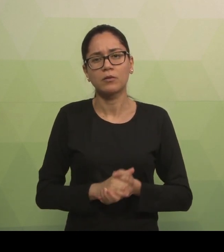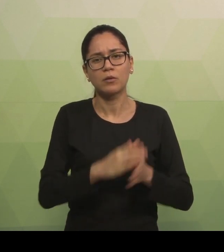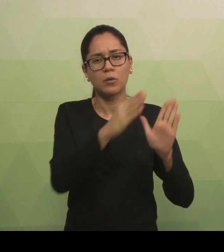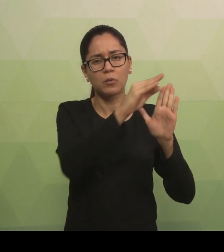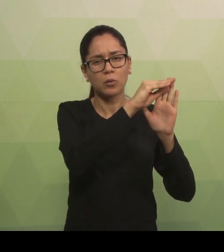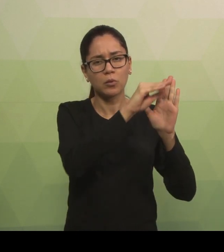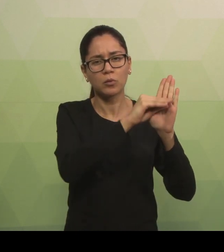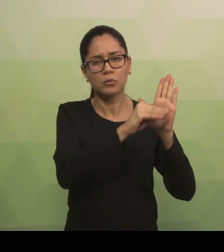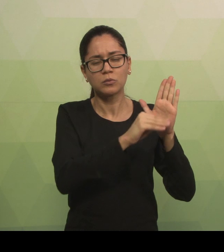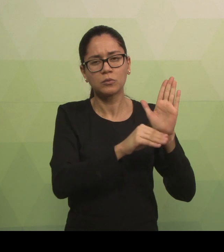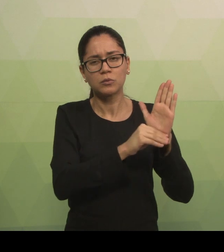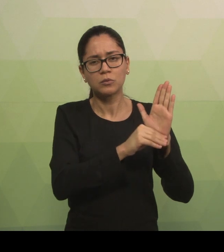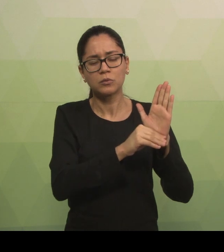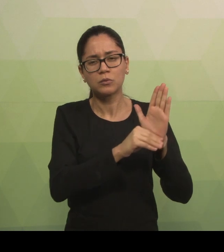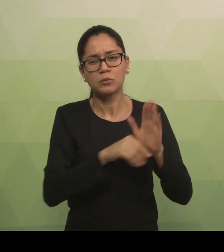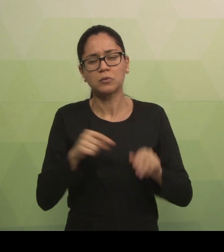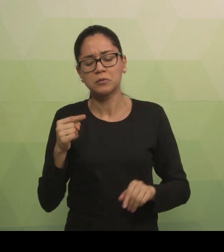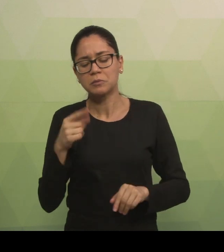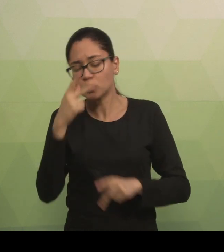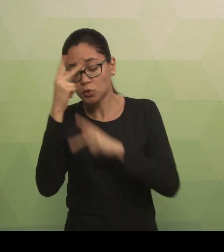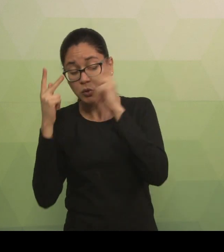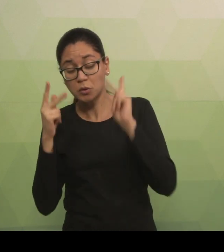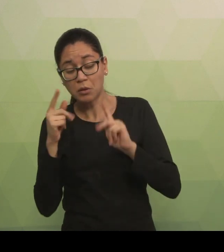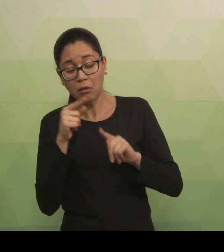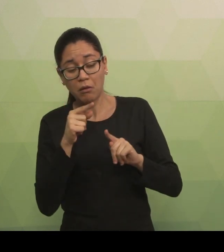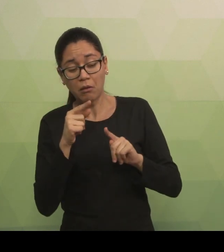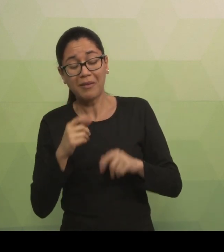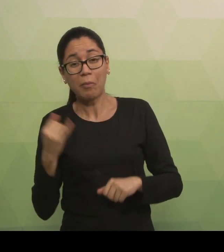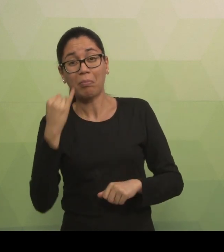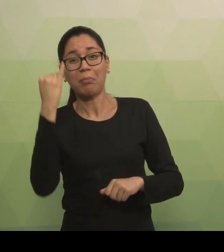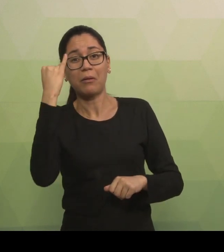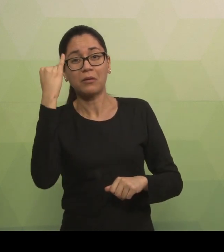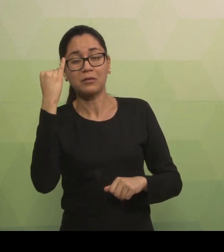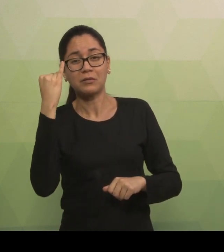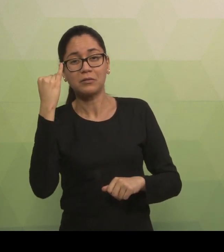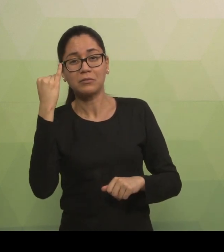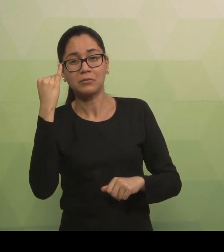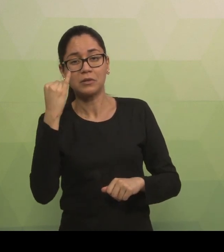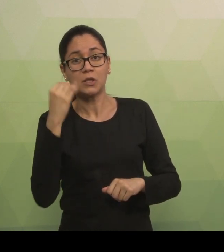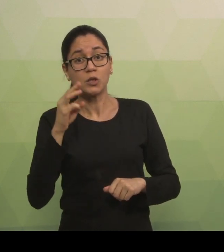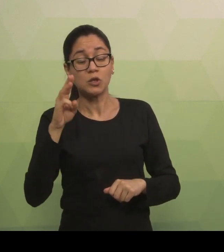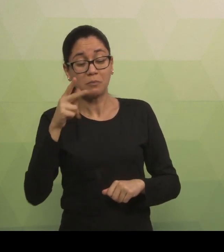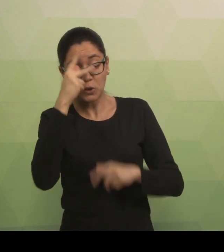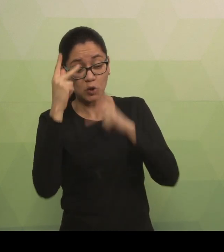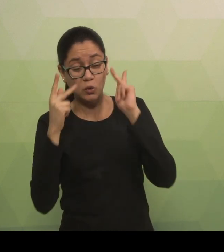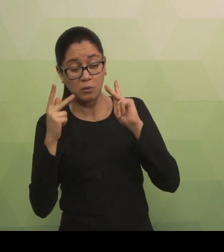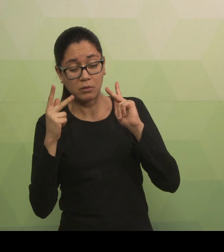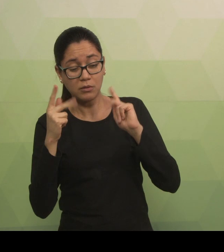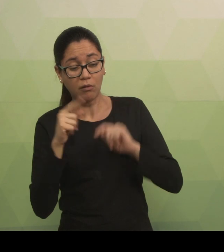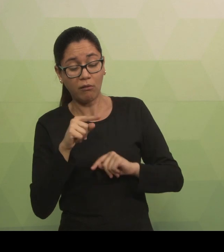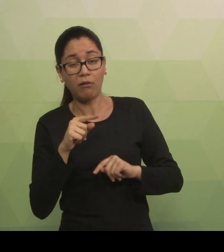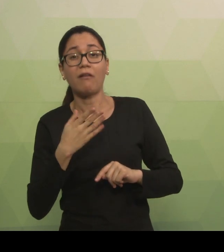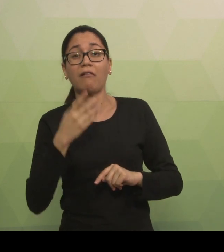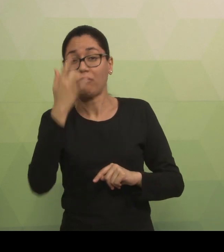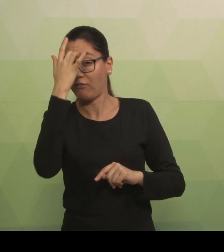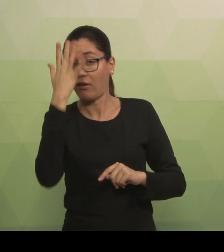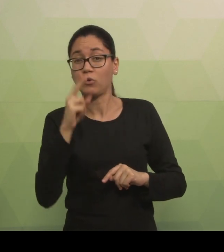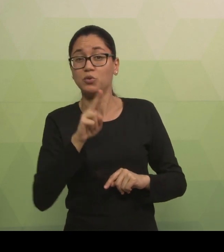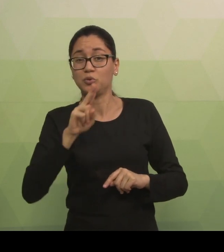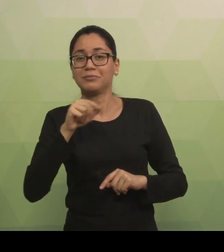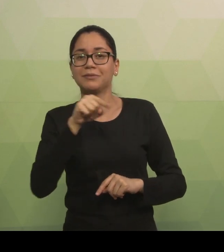informação. É o design da informação do site, que você tem como metodologia a hierarquia de conteúdos relacionados